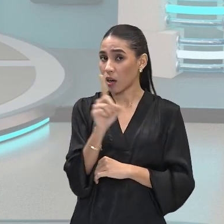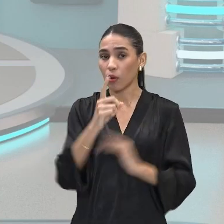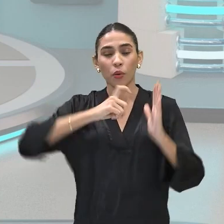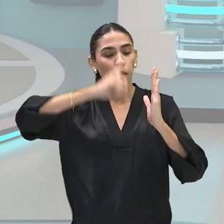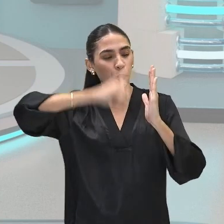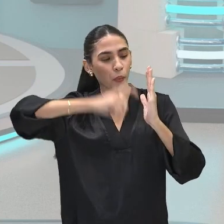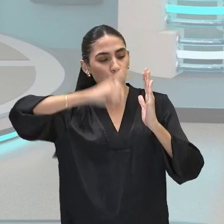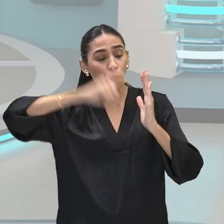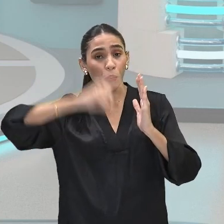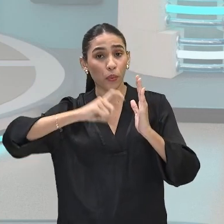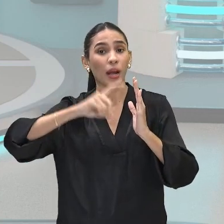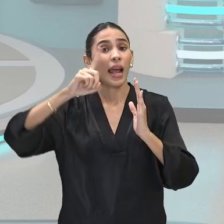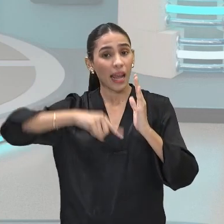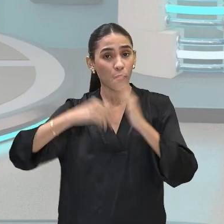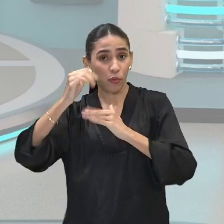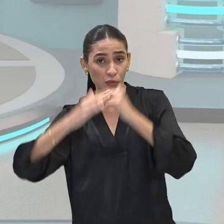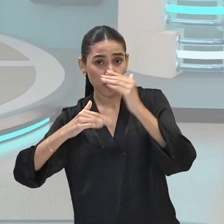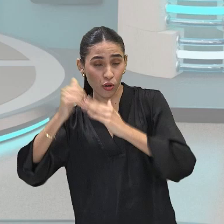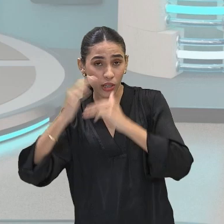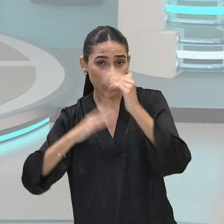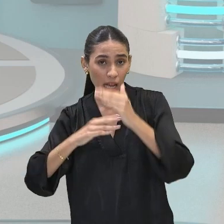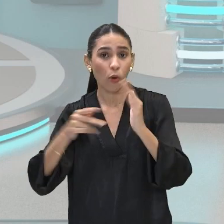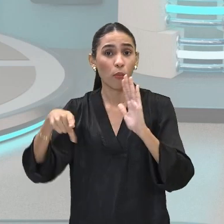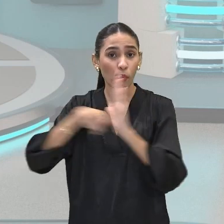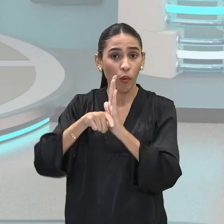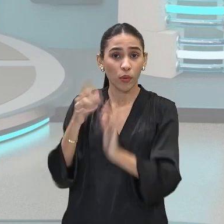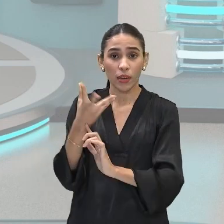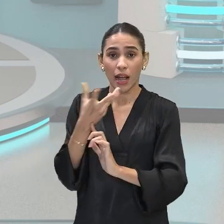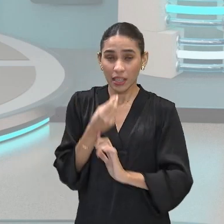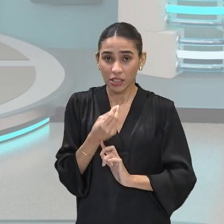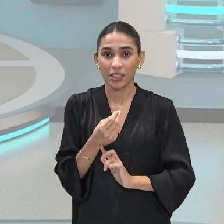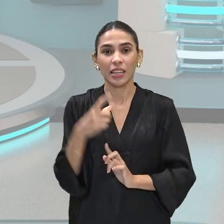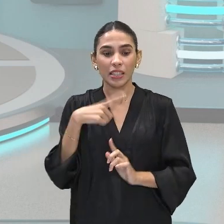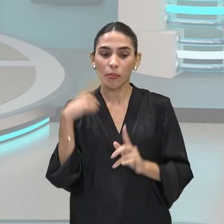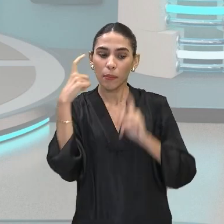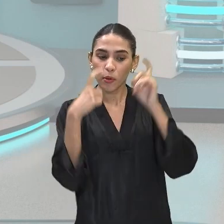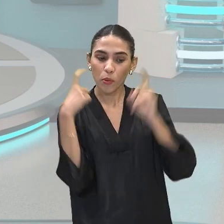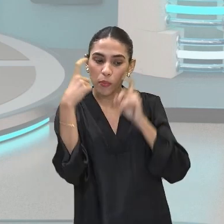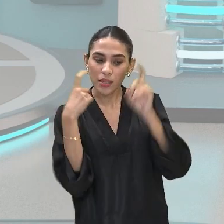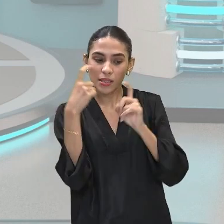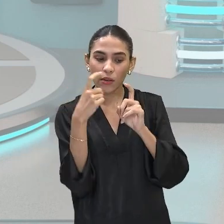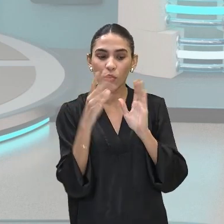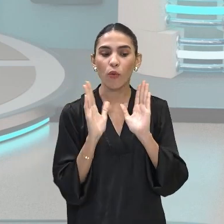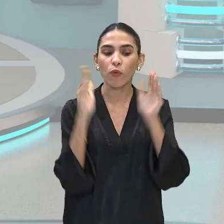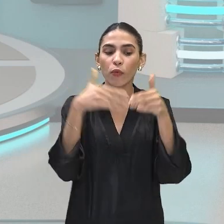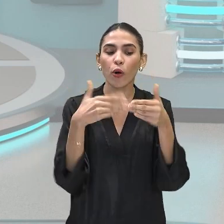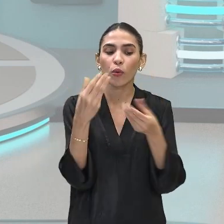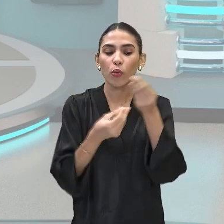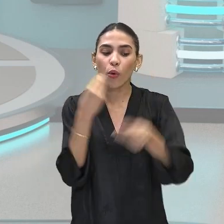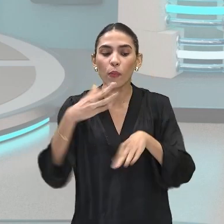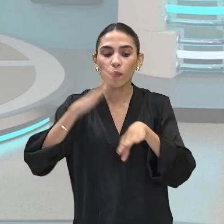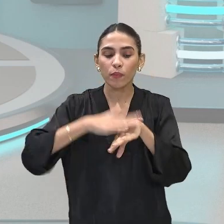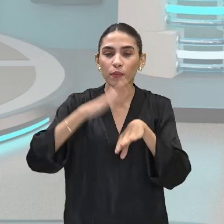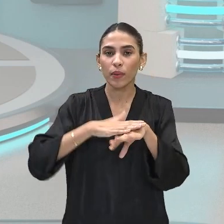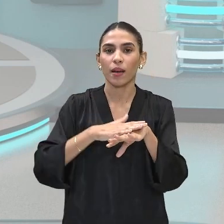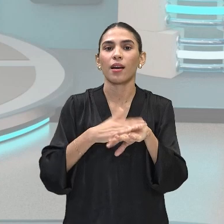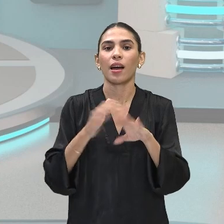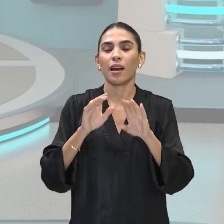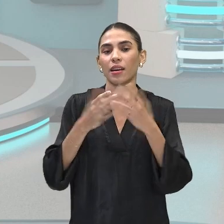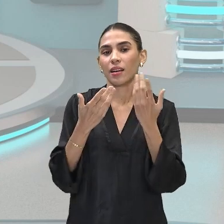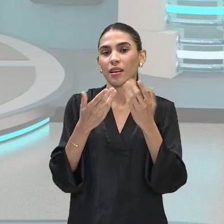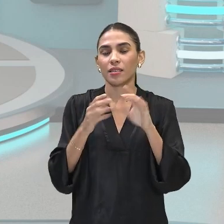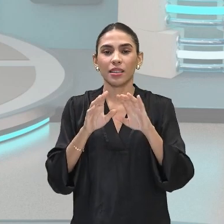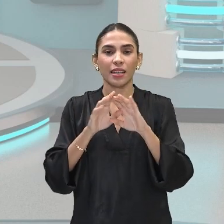artista e ele tem uma preocupação com a composição da obra de arte, né? Ele utiliza